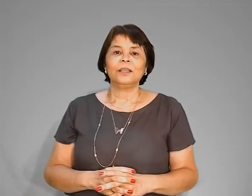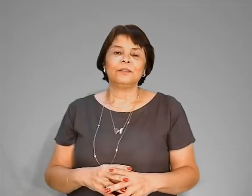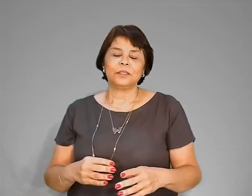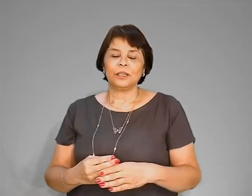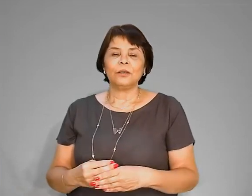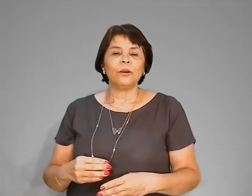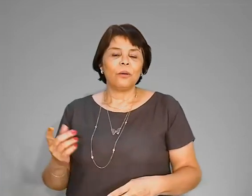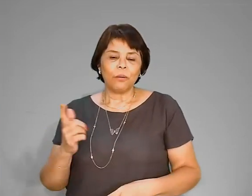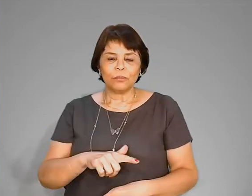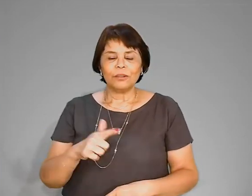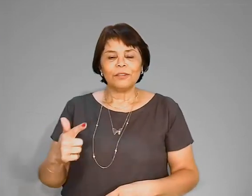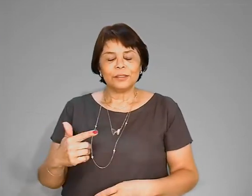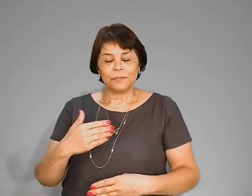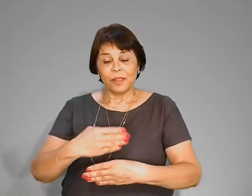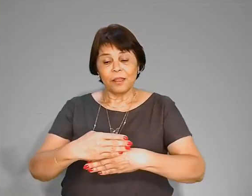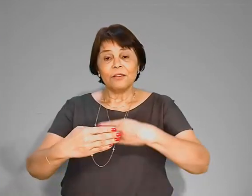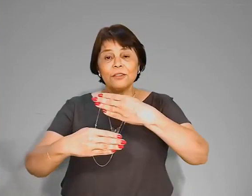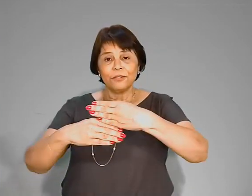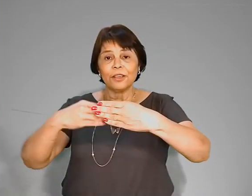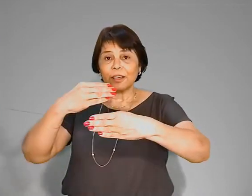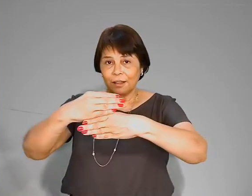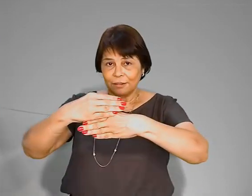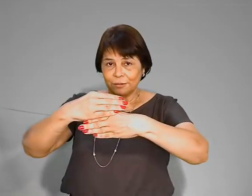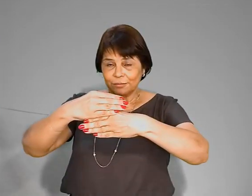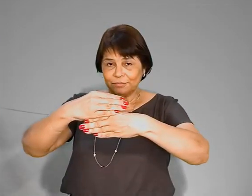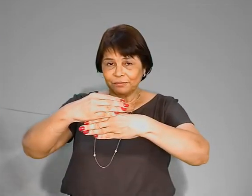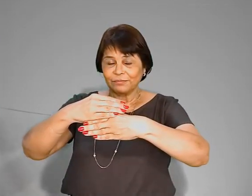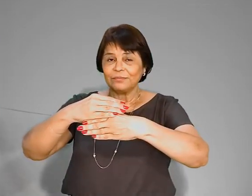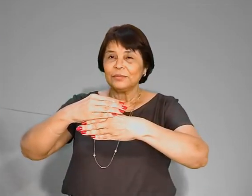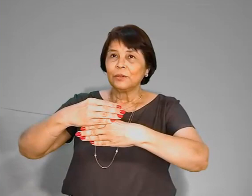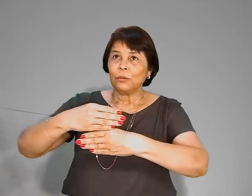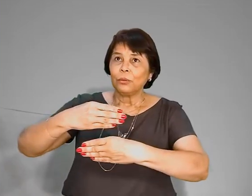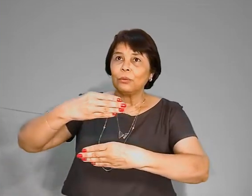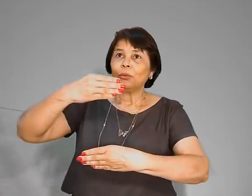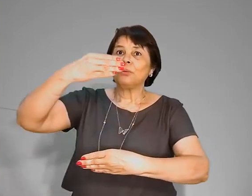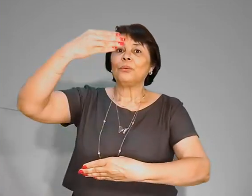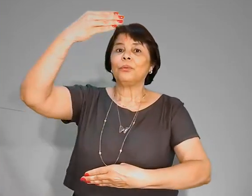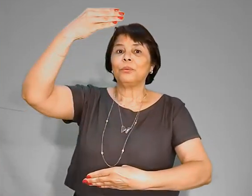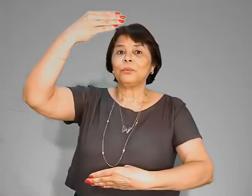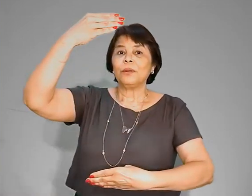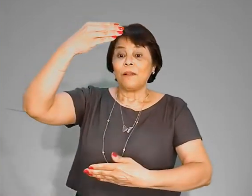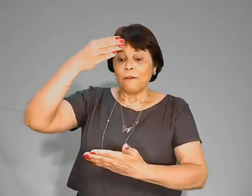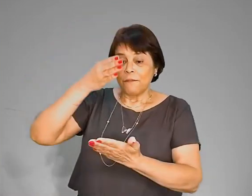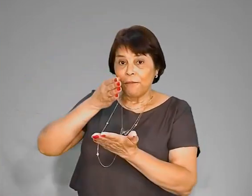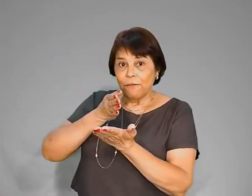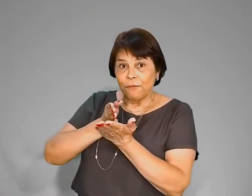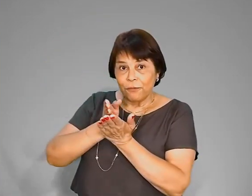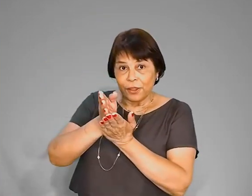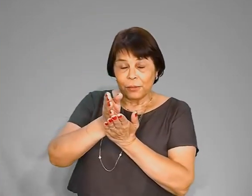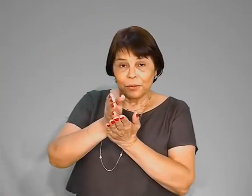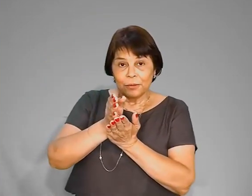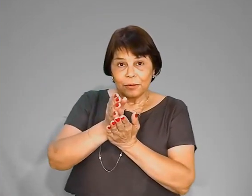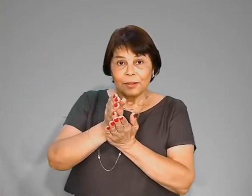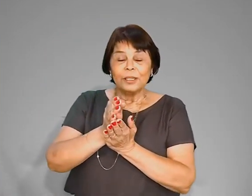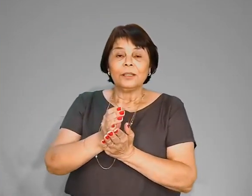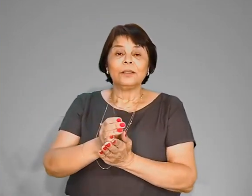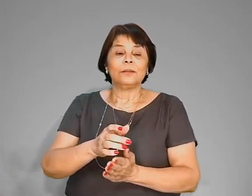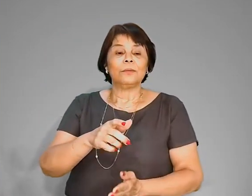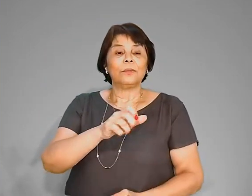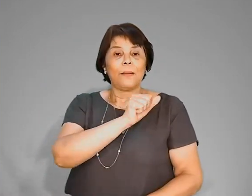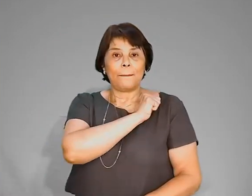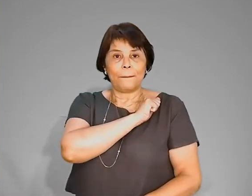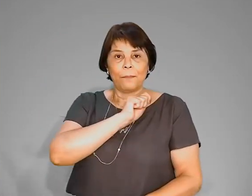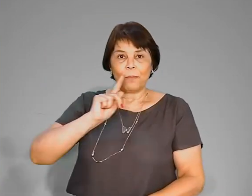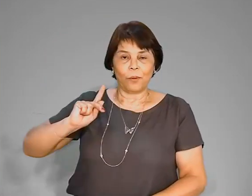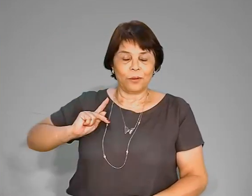Edificados, versículo 20 do capítulo 2. Edificados sobre o fundamento de apóstolos e profetas, lembre que eu falei